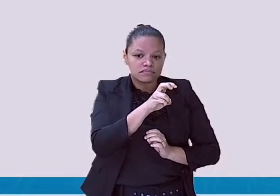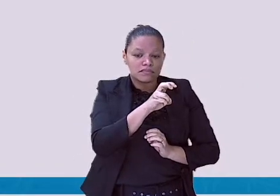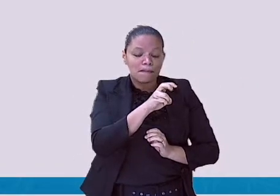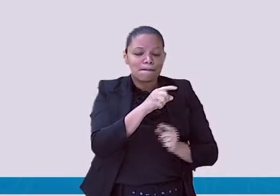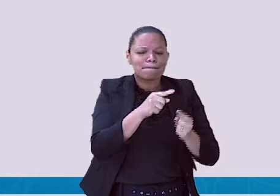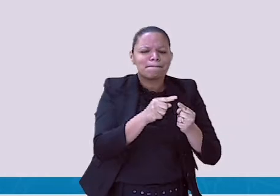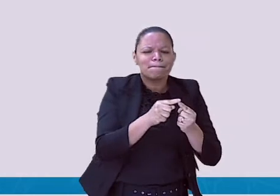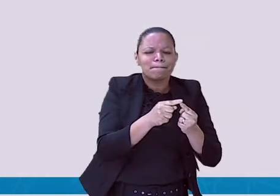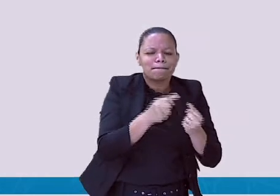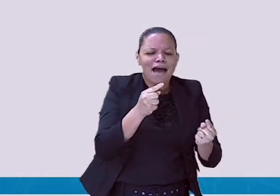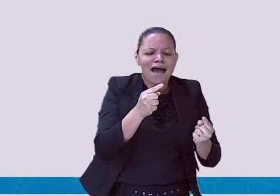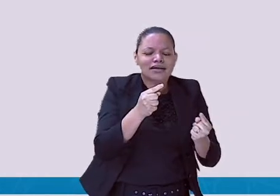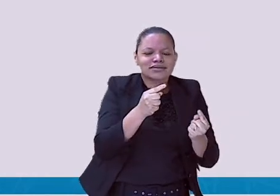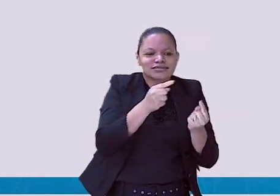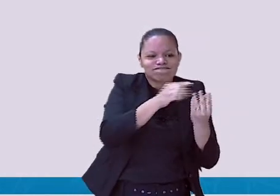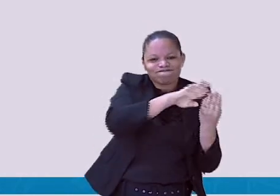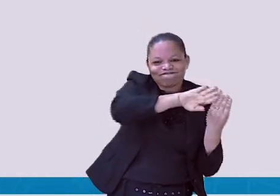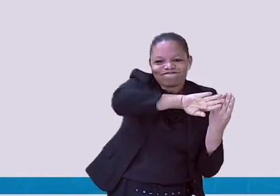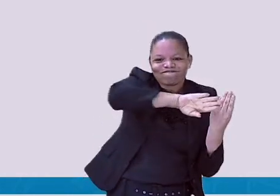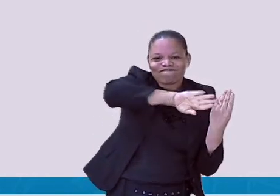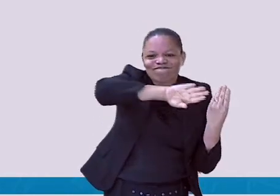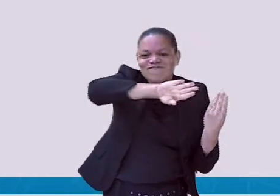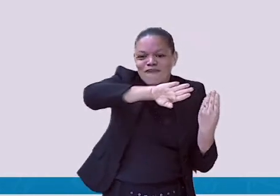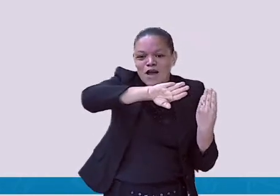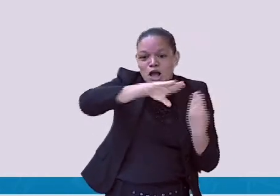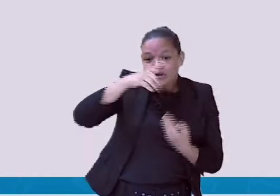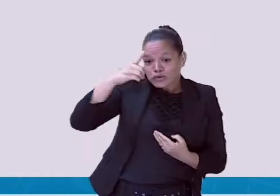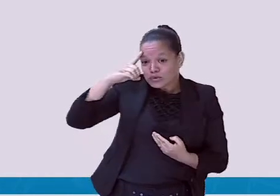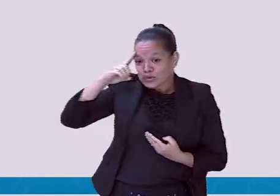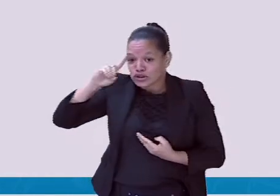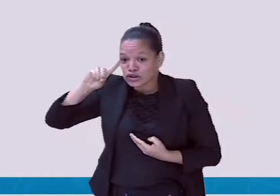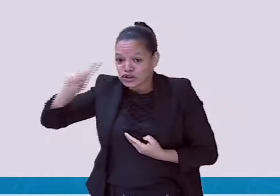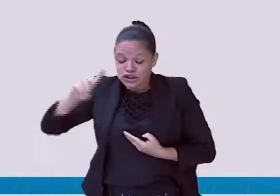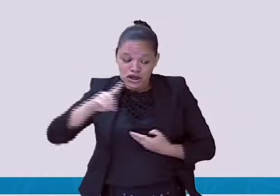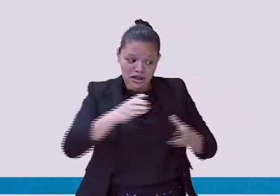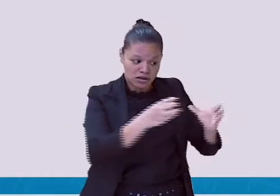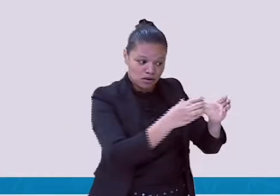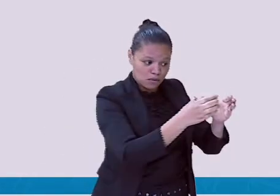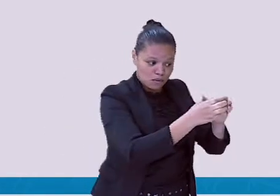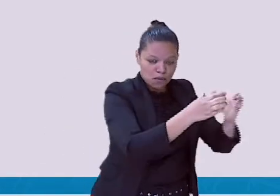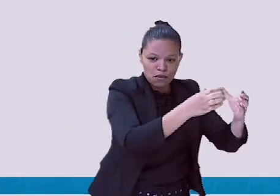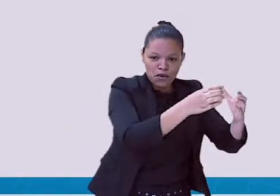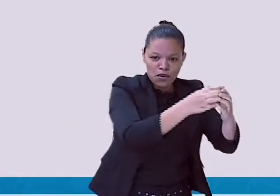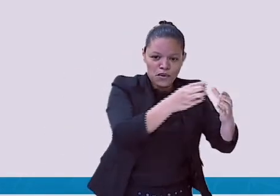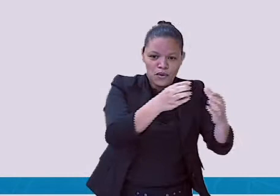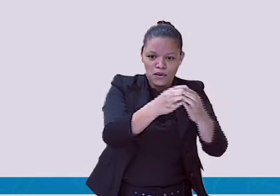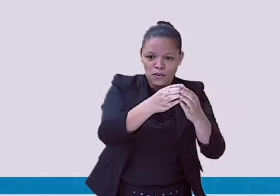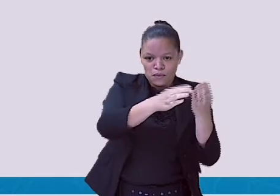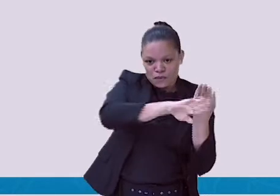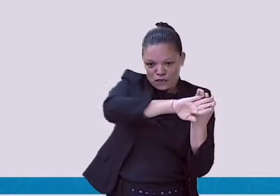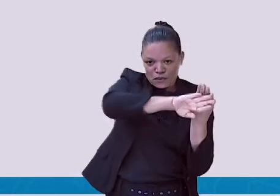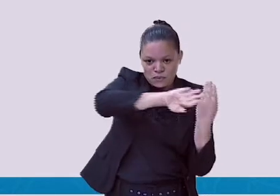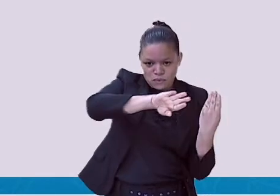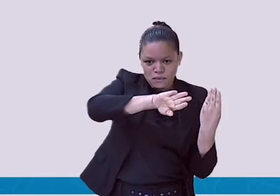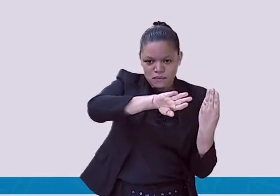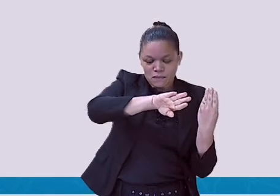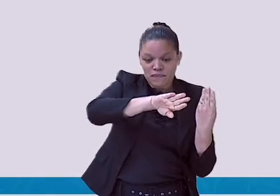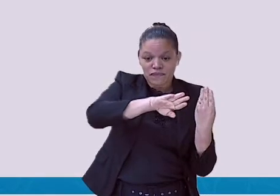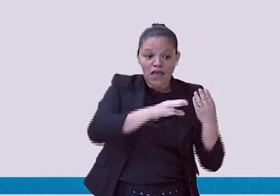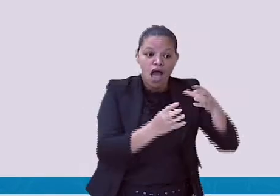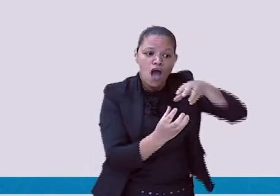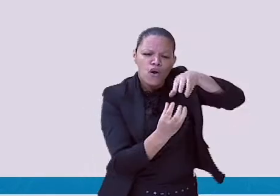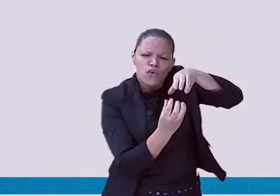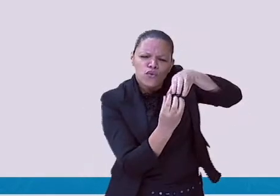com intervalos de alguns dias entre uma desova e outra. Os